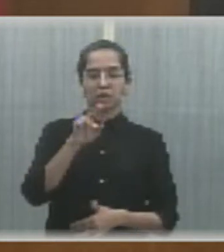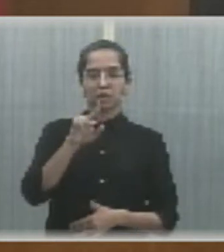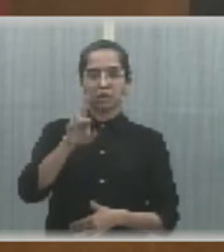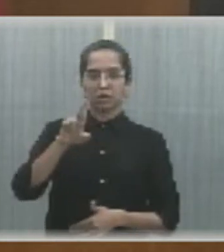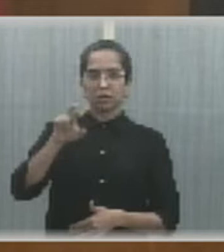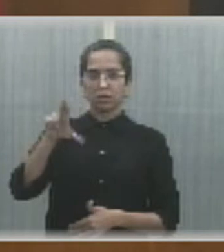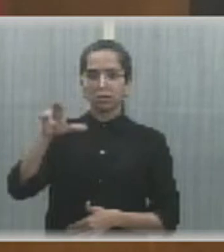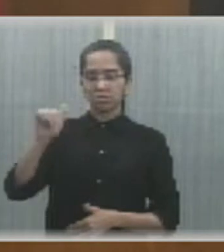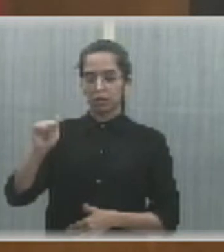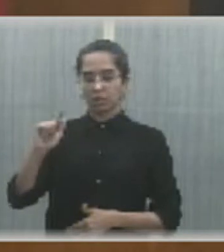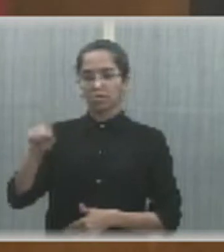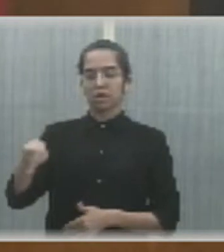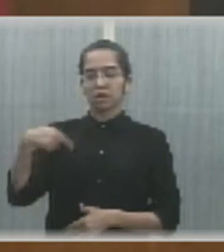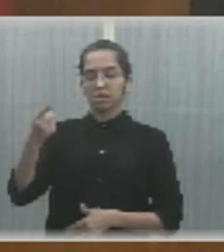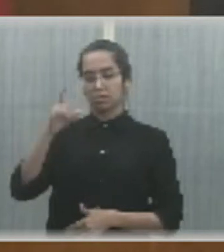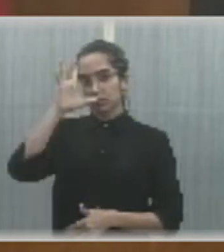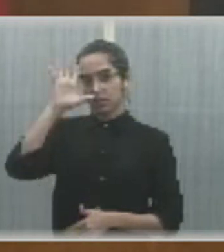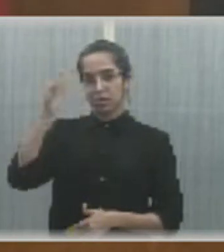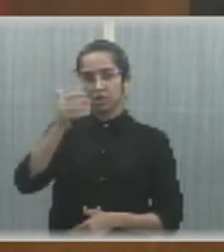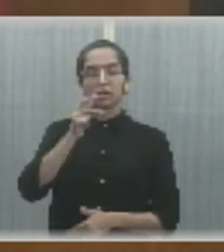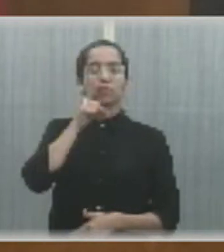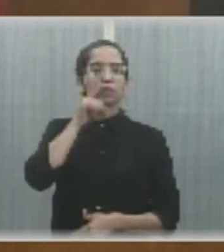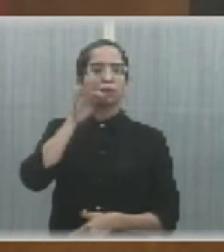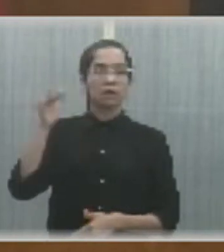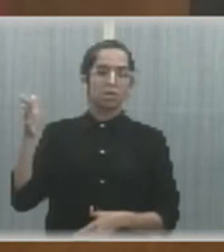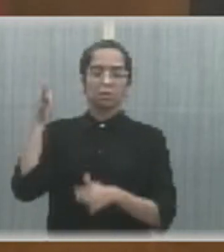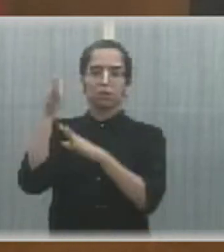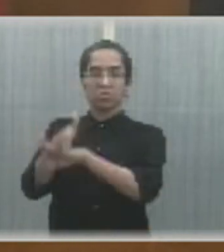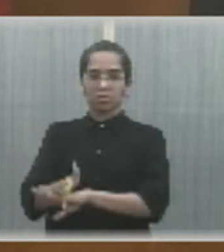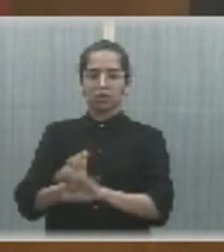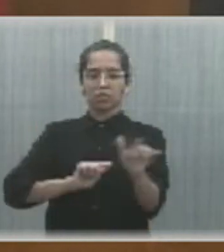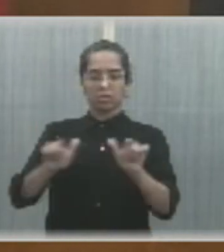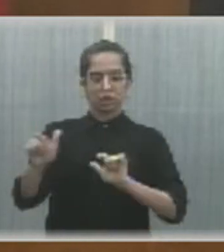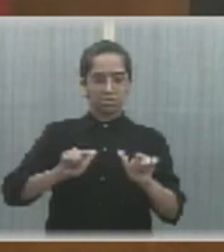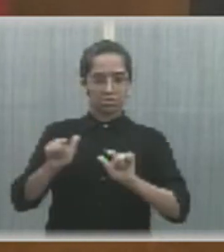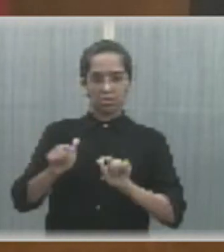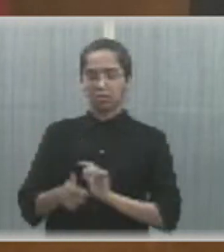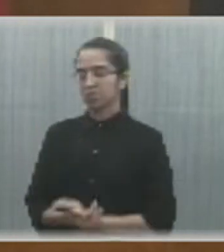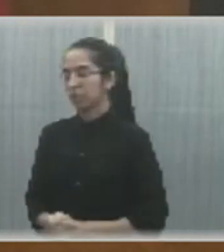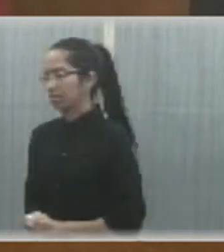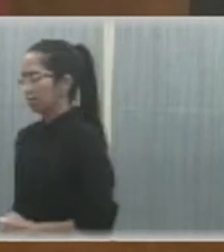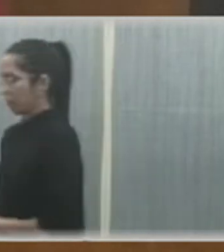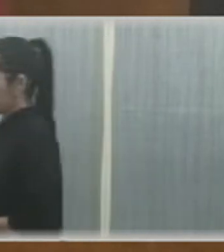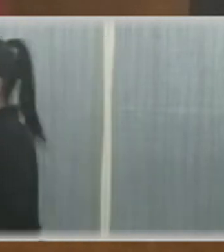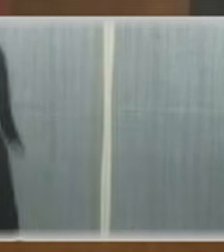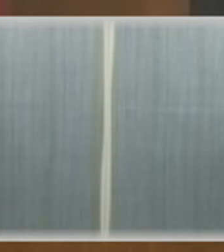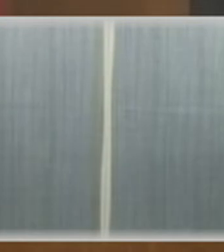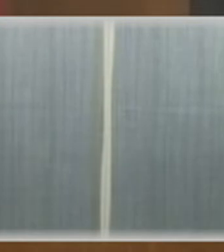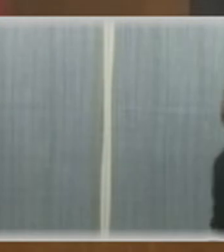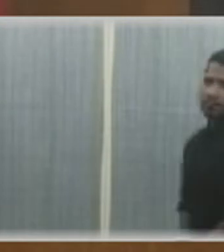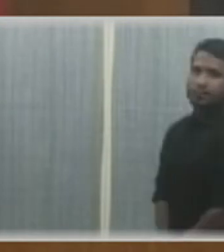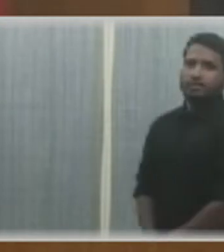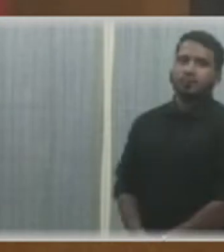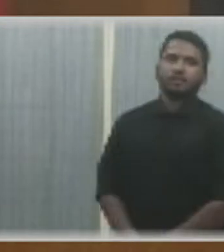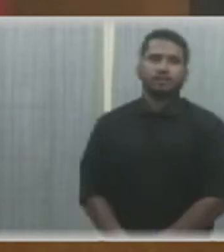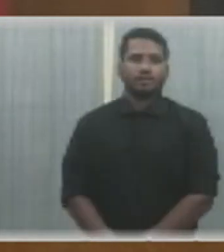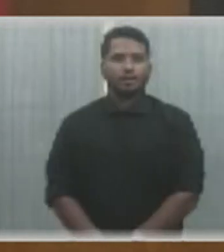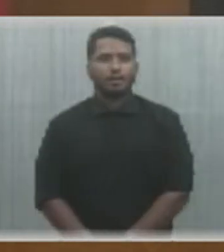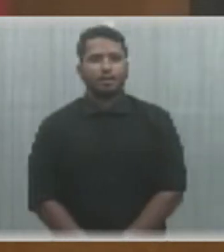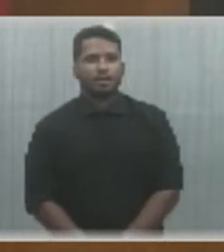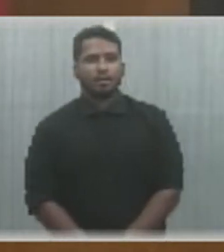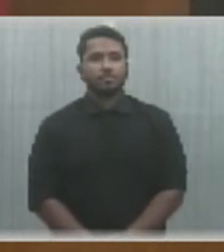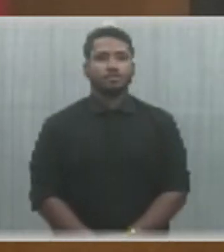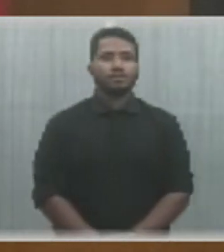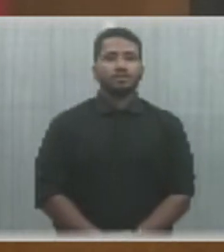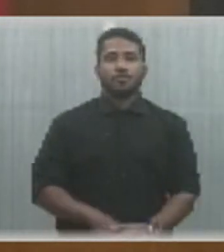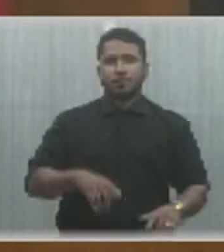designado supervisor regional de Parnaíba. 75 foi para a UEMATER,